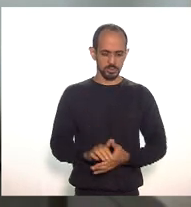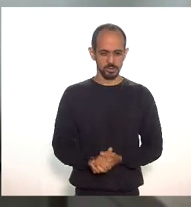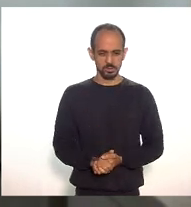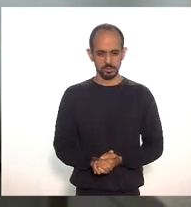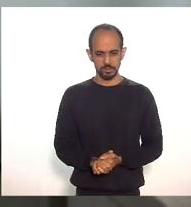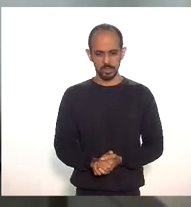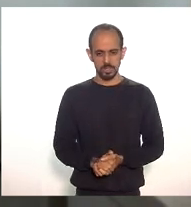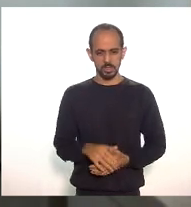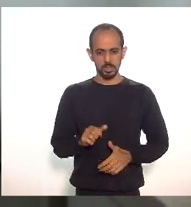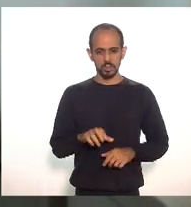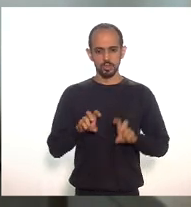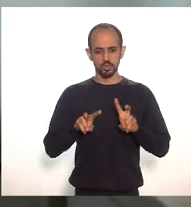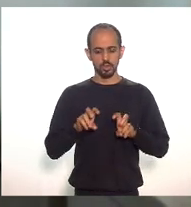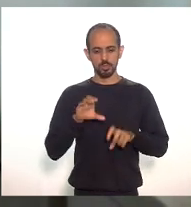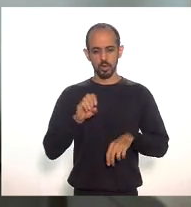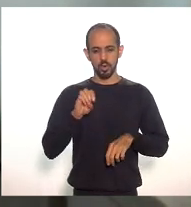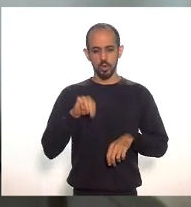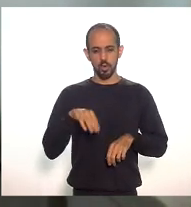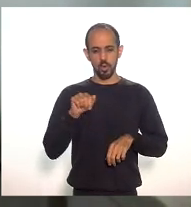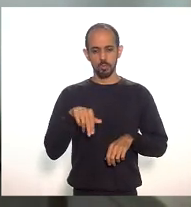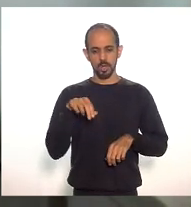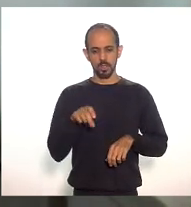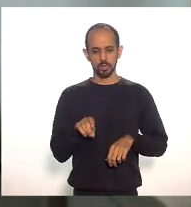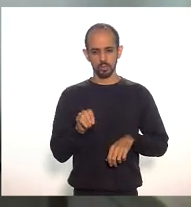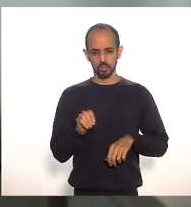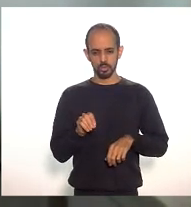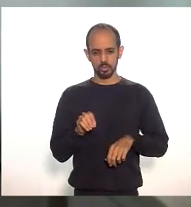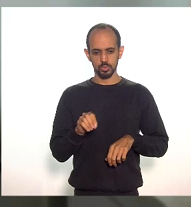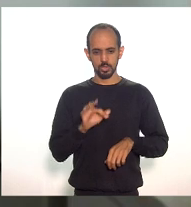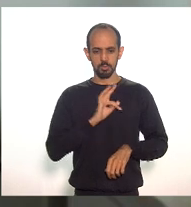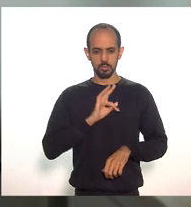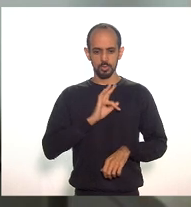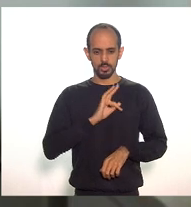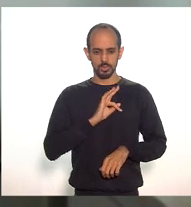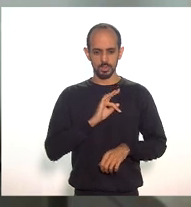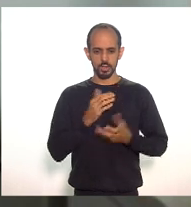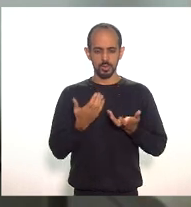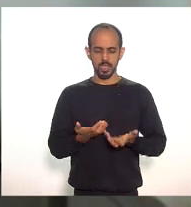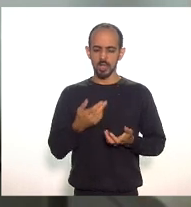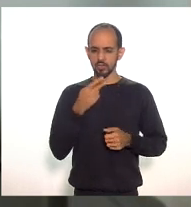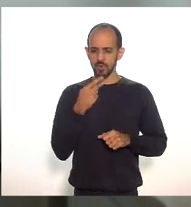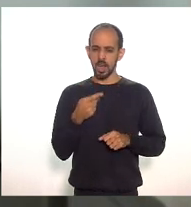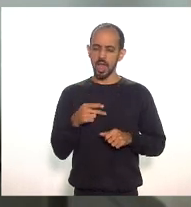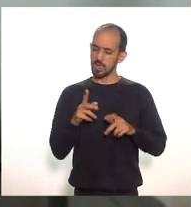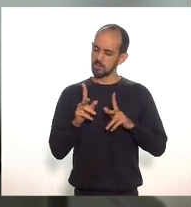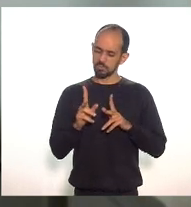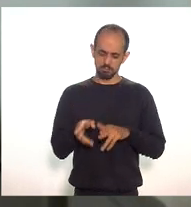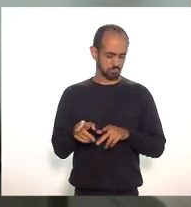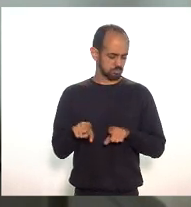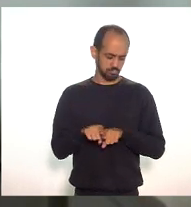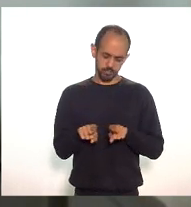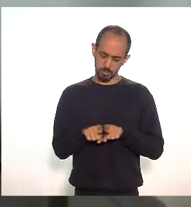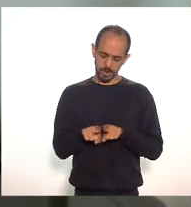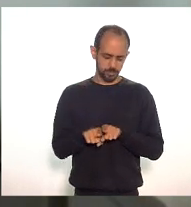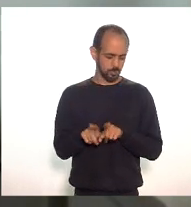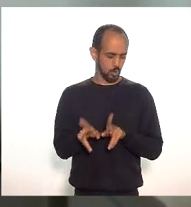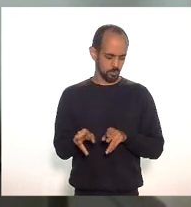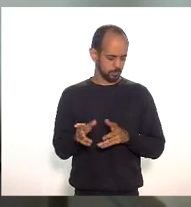respeito do Comando Geral da Polícia Militar o presidente queria eu fazer um mesmo